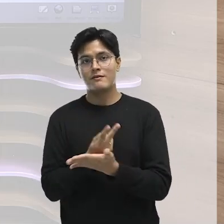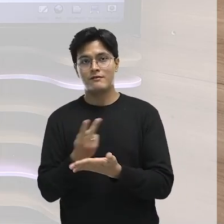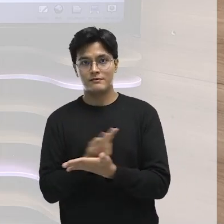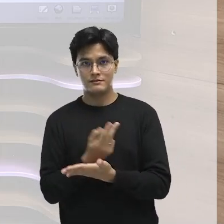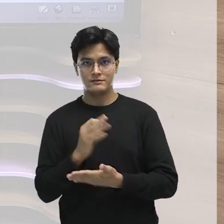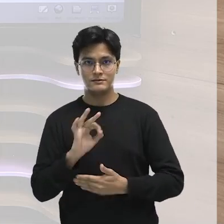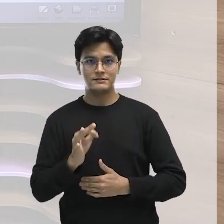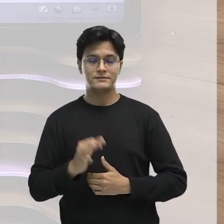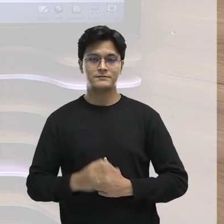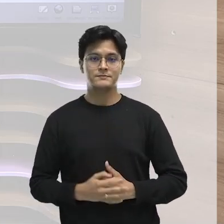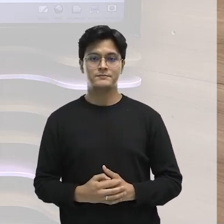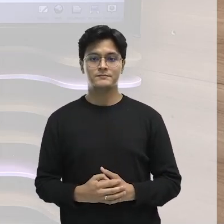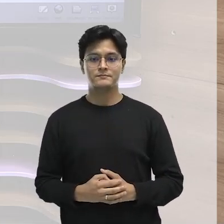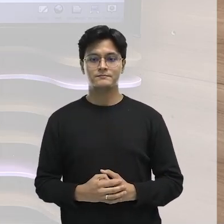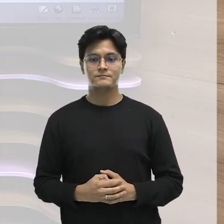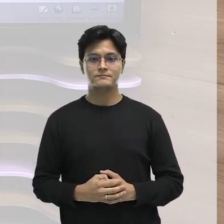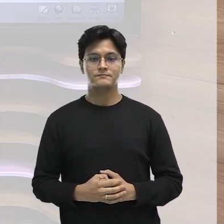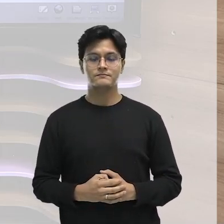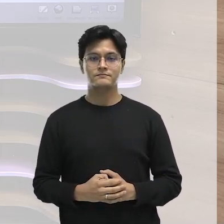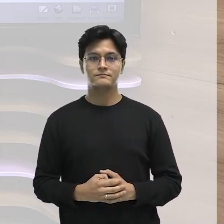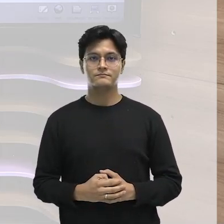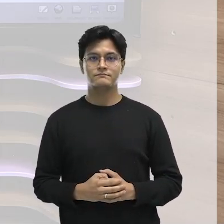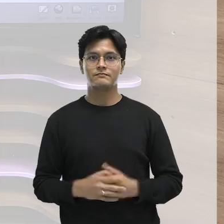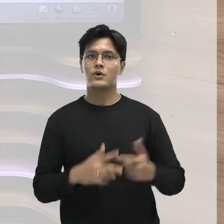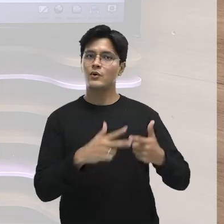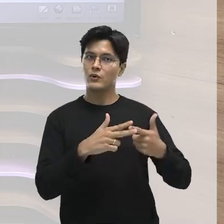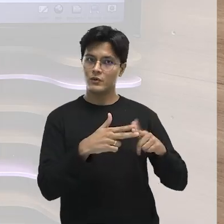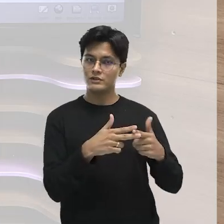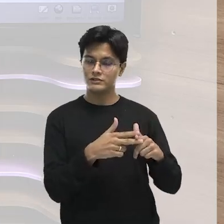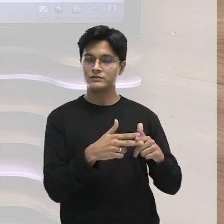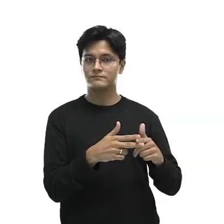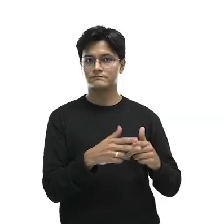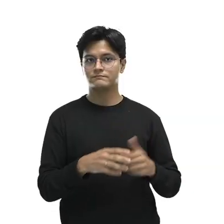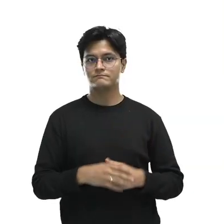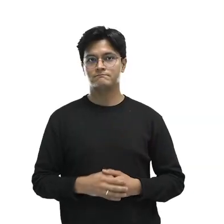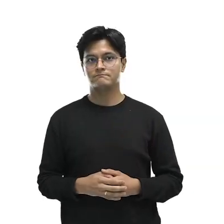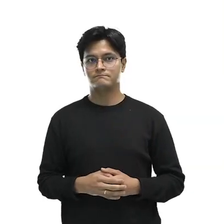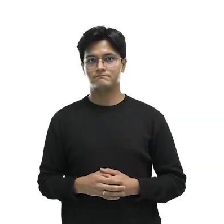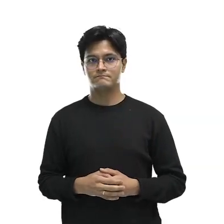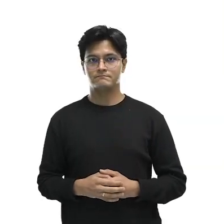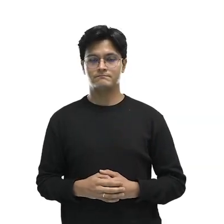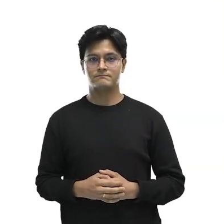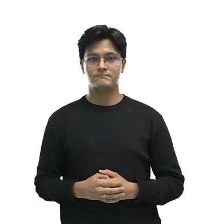ser um resultado correto, tá bom? Vamos corrigir isso então? Acompanha comigo.